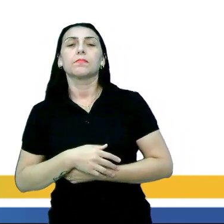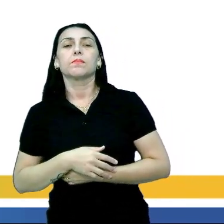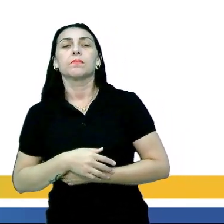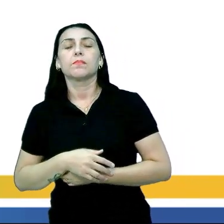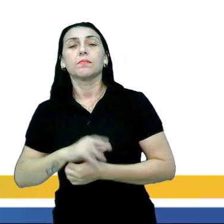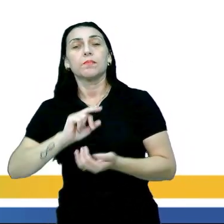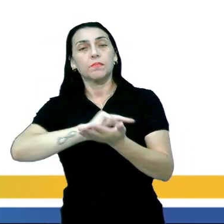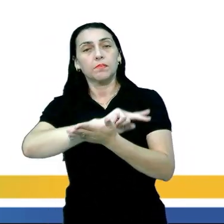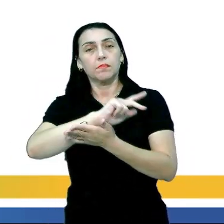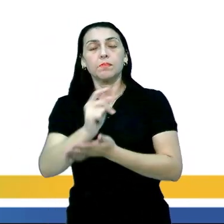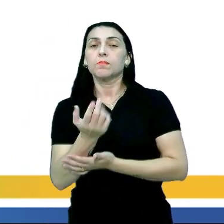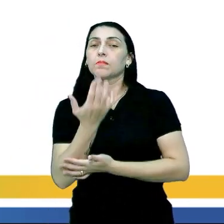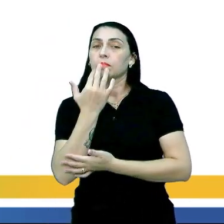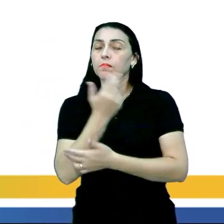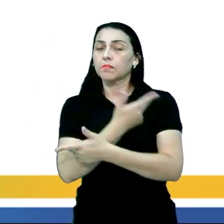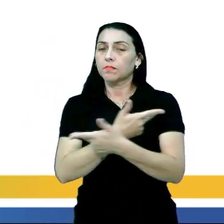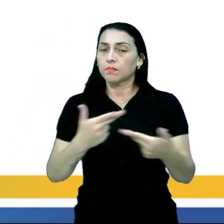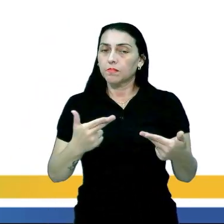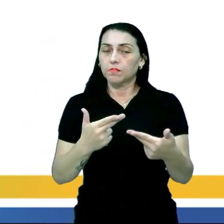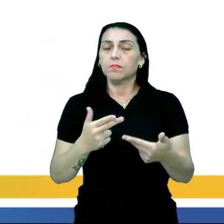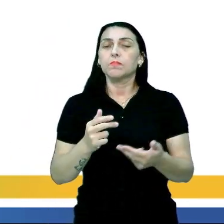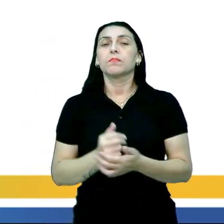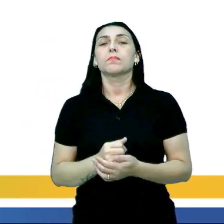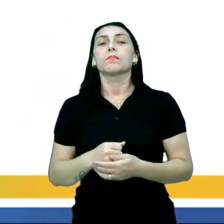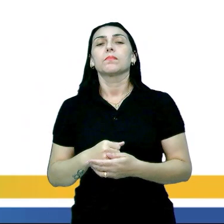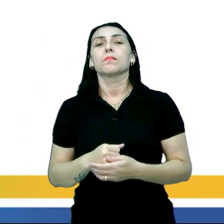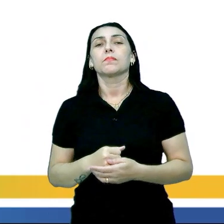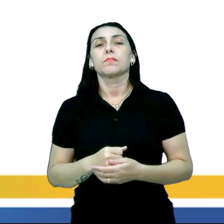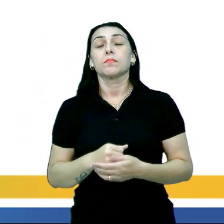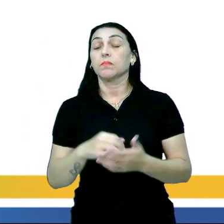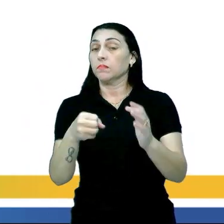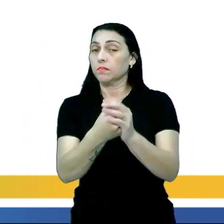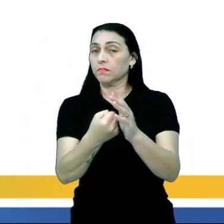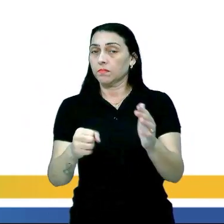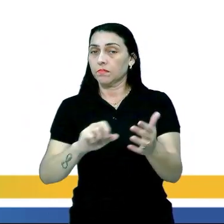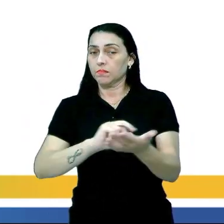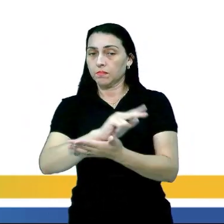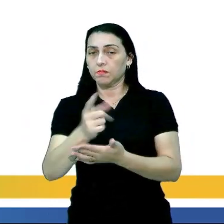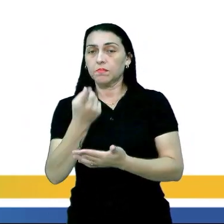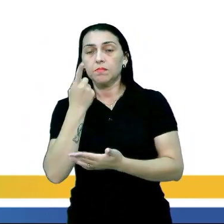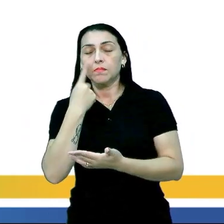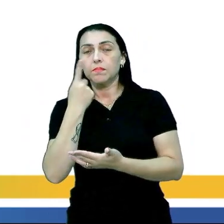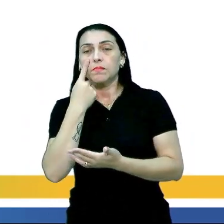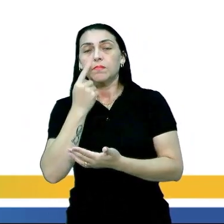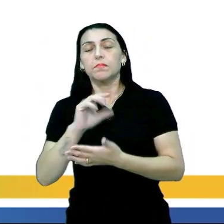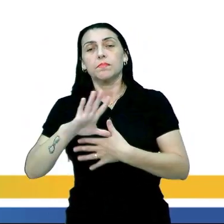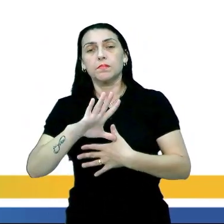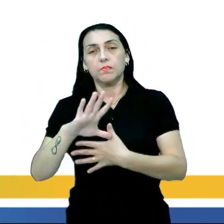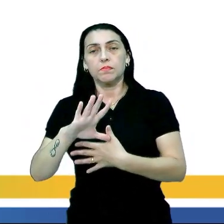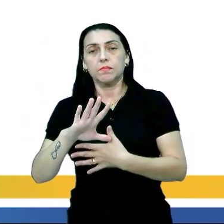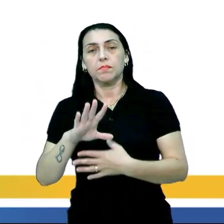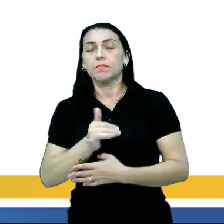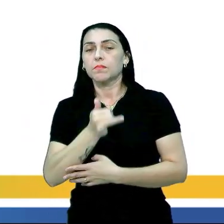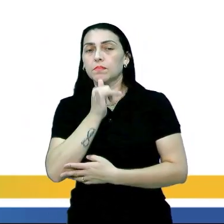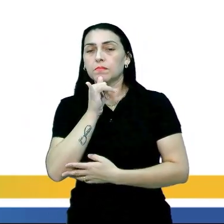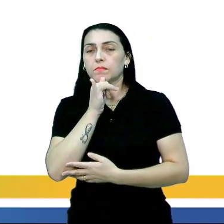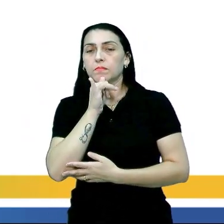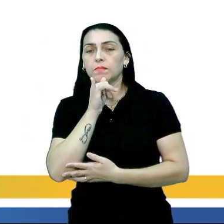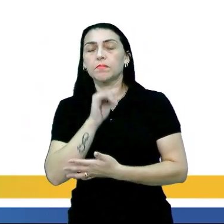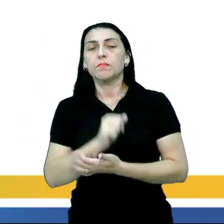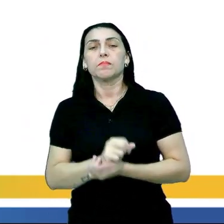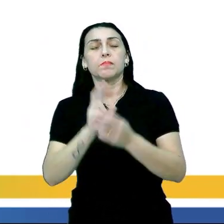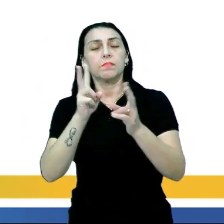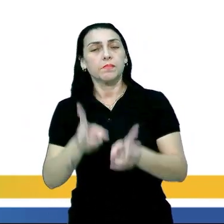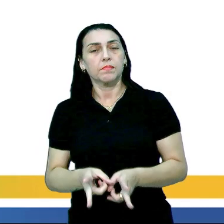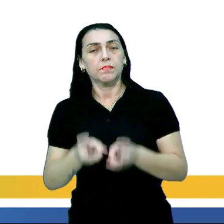dividido em várias tonalidades e ele é dividido por várias características. Olha a dinâmica do mapa. Por exemplo, aqui a